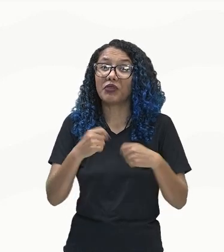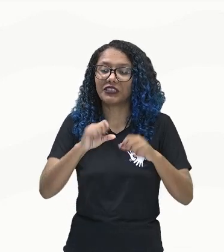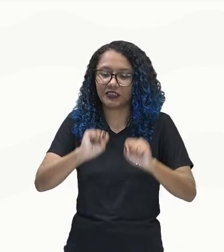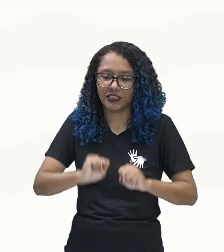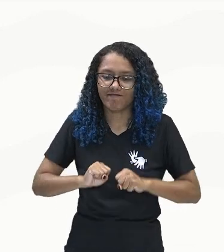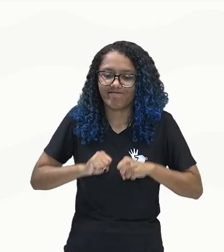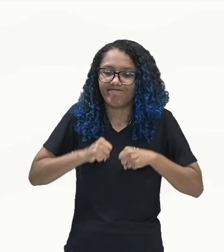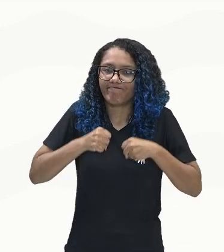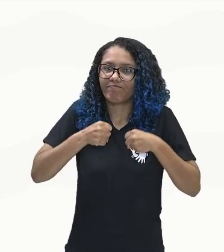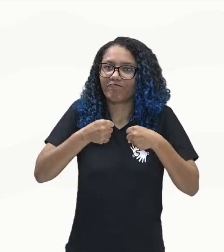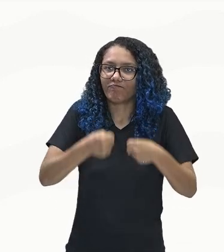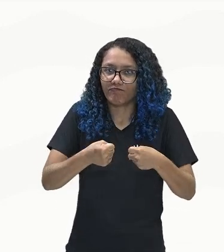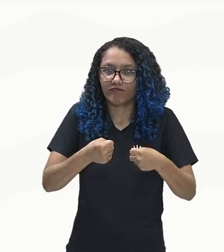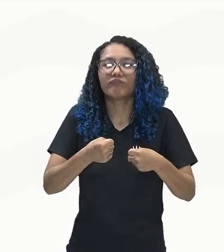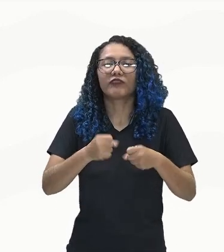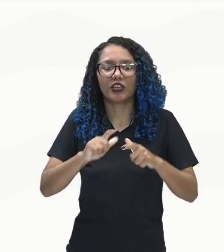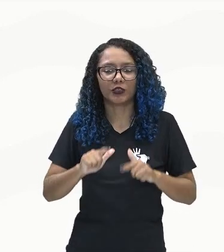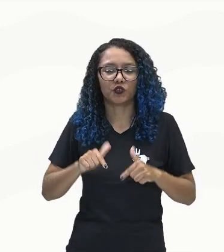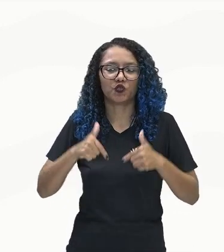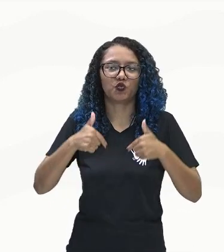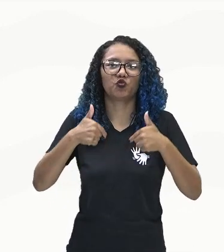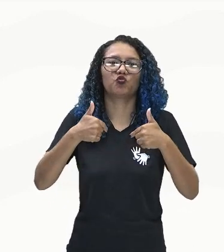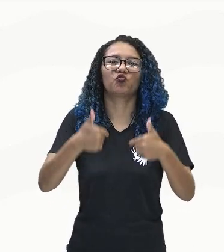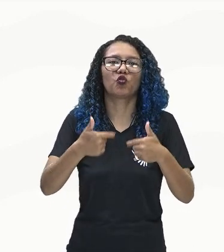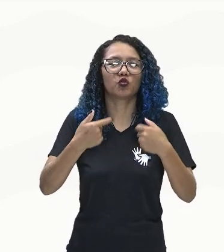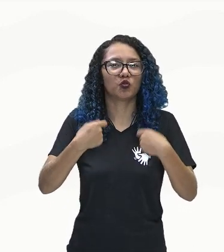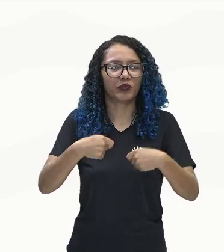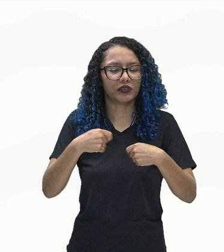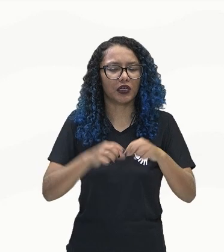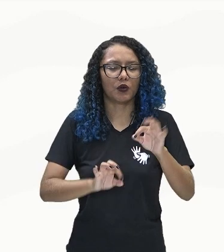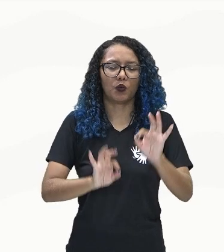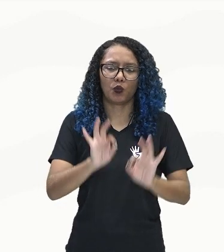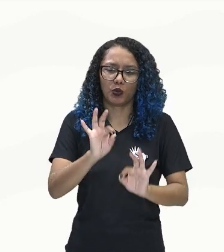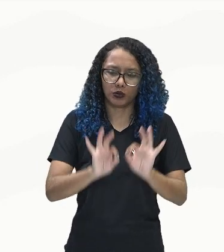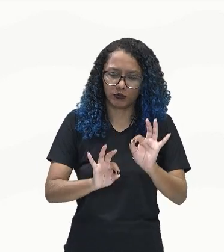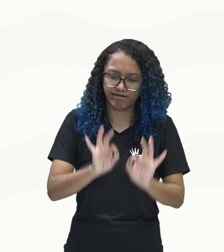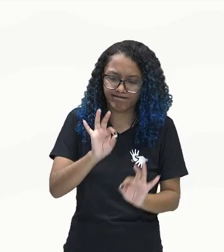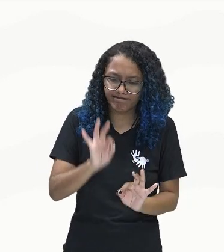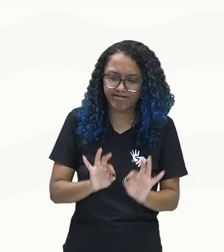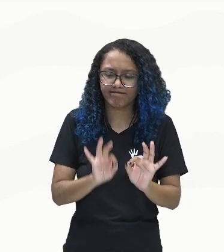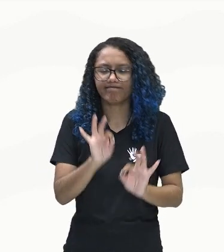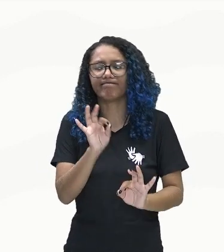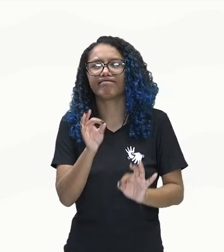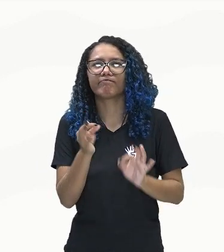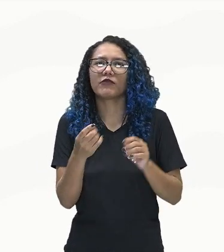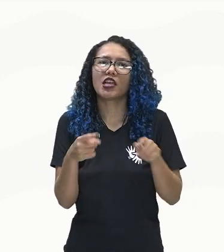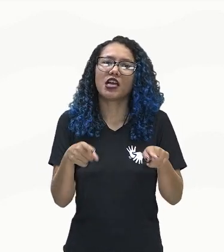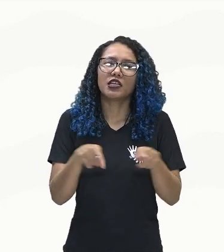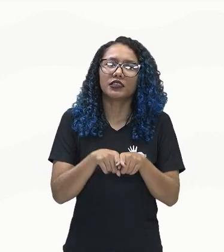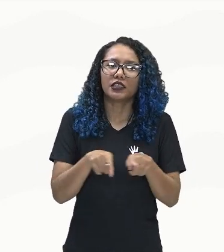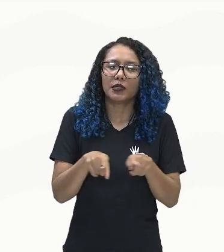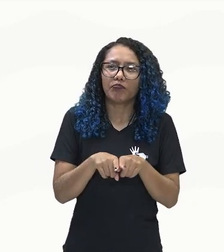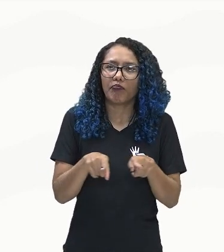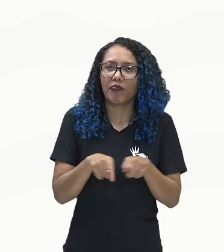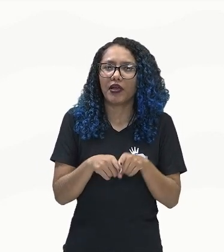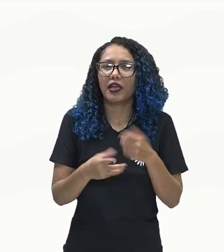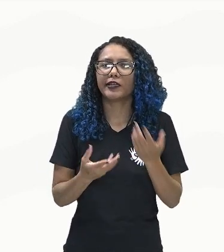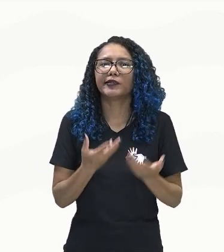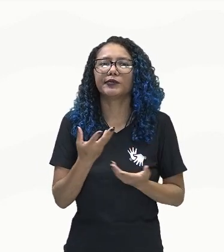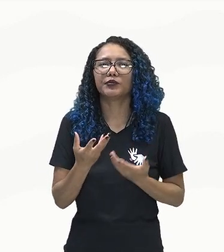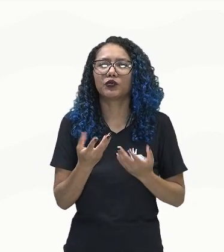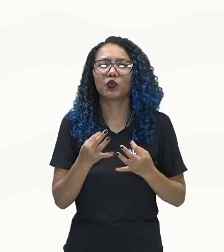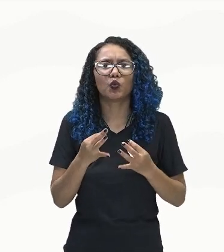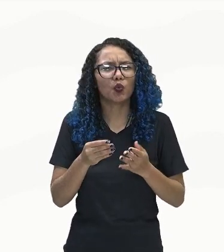grande para ser realizado, tá? Eu vou precisar de planejamento, de organização, eu vou precisar de, né, ter todo